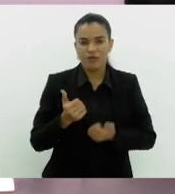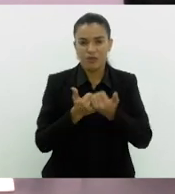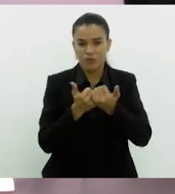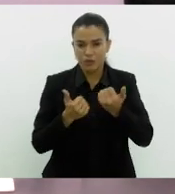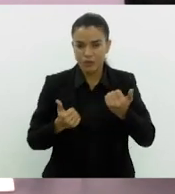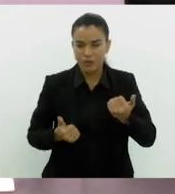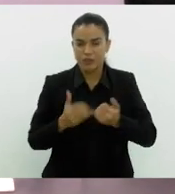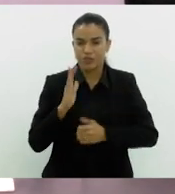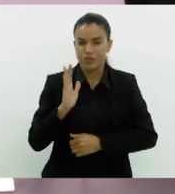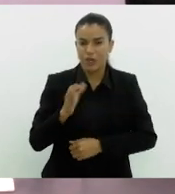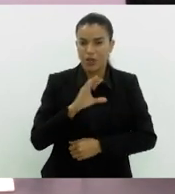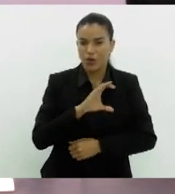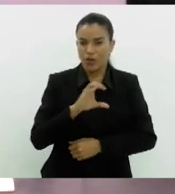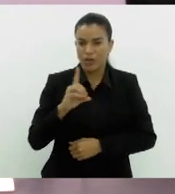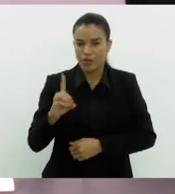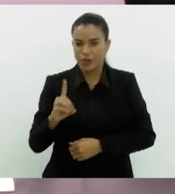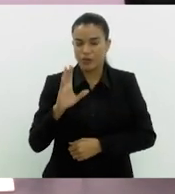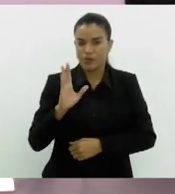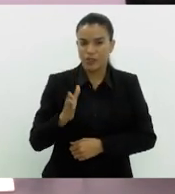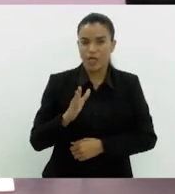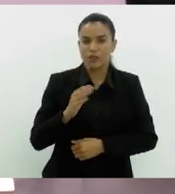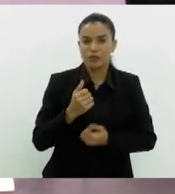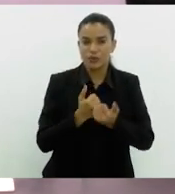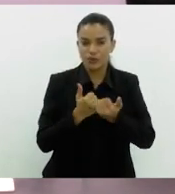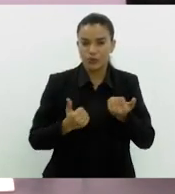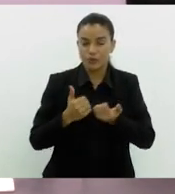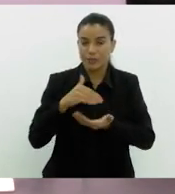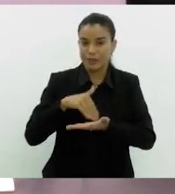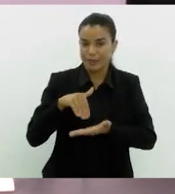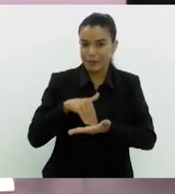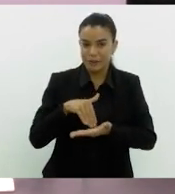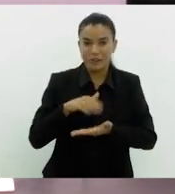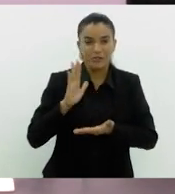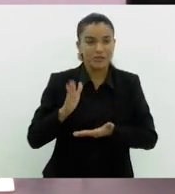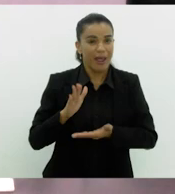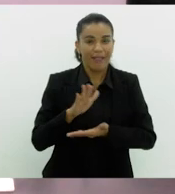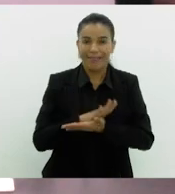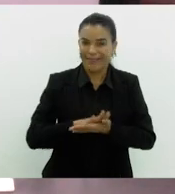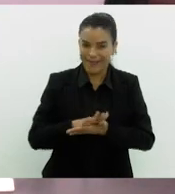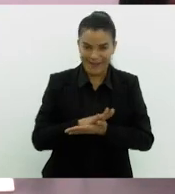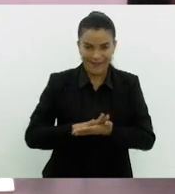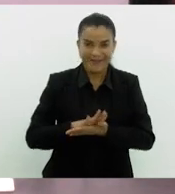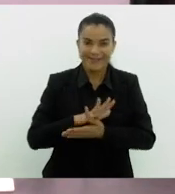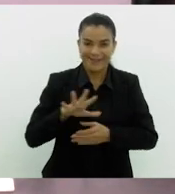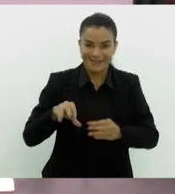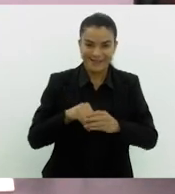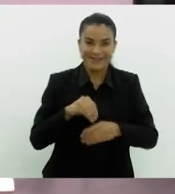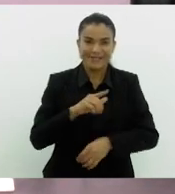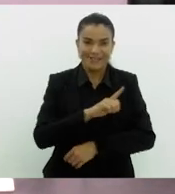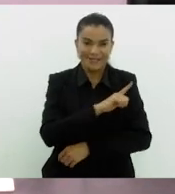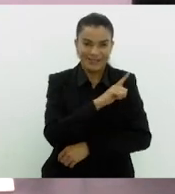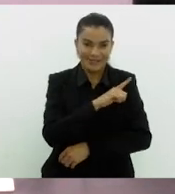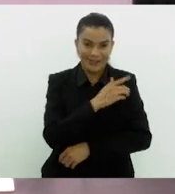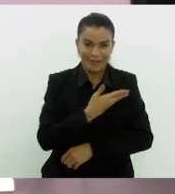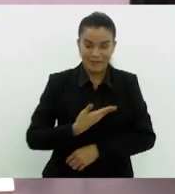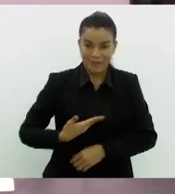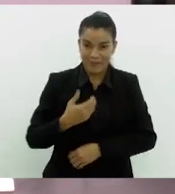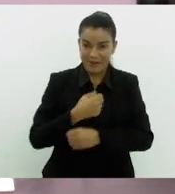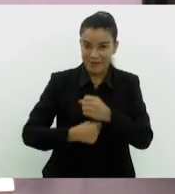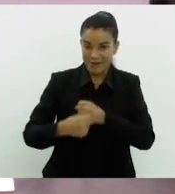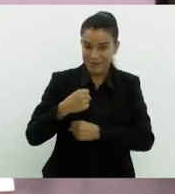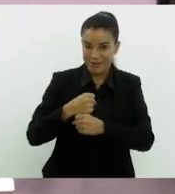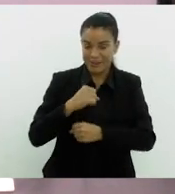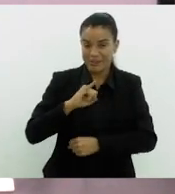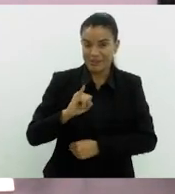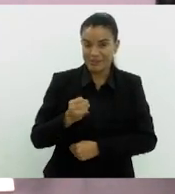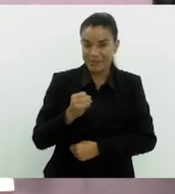superintendência, nós já fomos coordenadoria, nós já fomos subsecretaria, nós já não fomos nada dentro da gestão pública. E, em janeiro do ano passado,